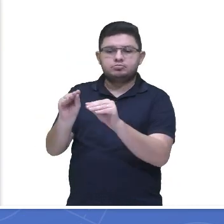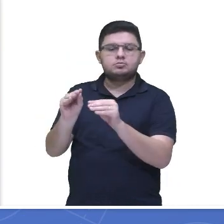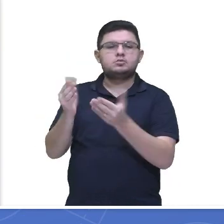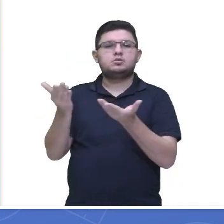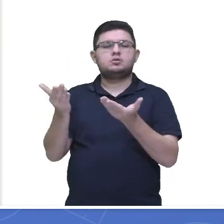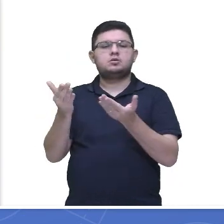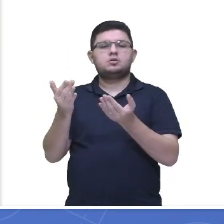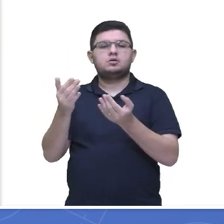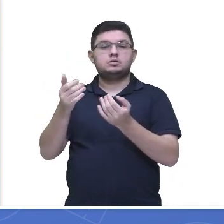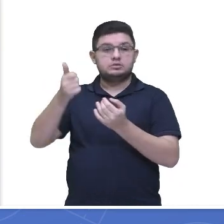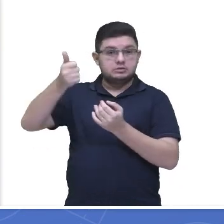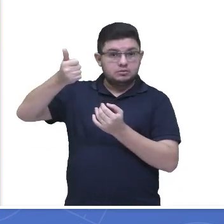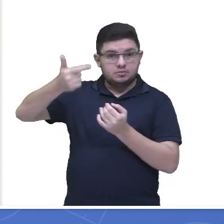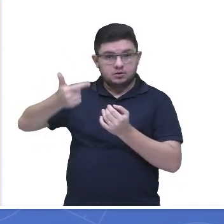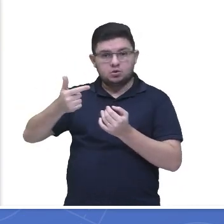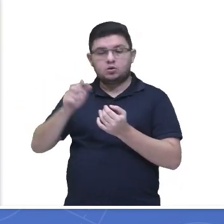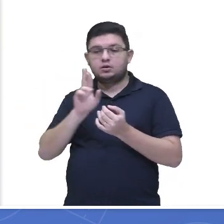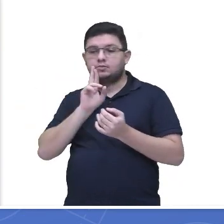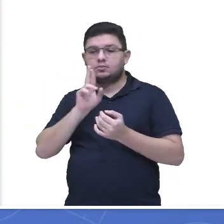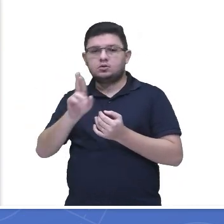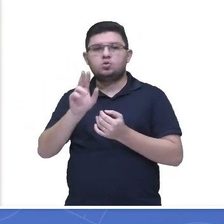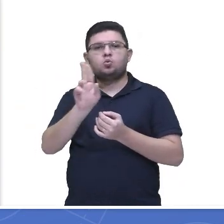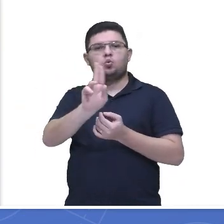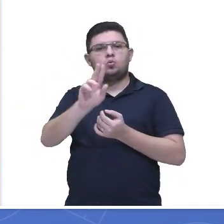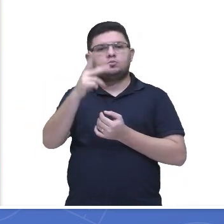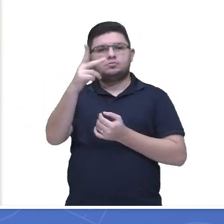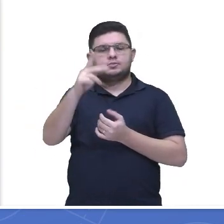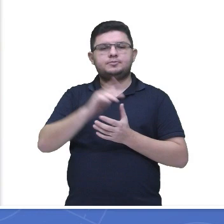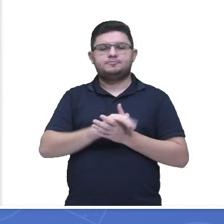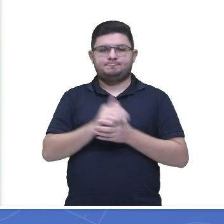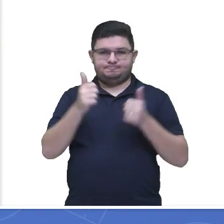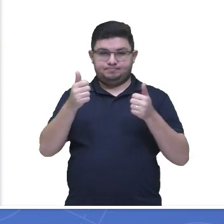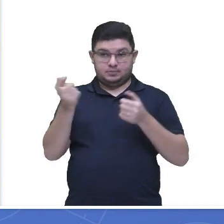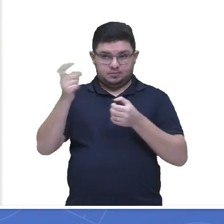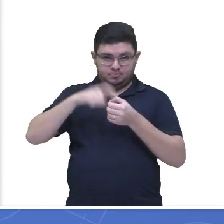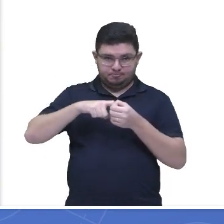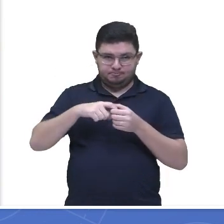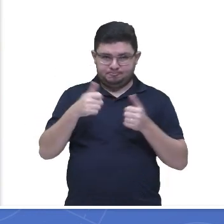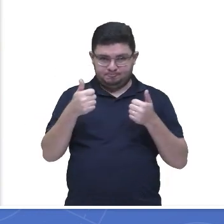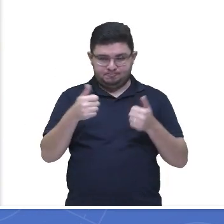coloca a resposta e o seu nome. Tudo bem? Até depois.